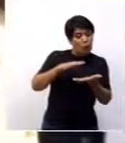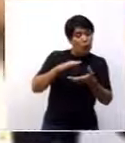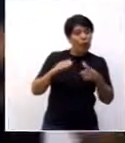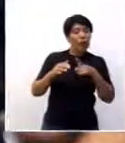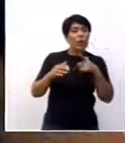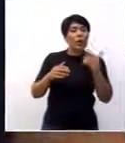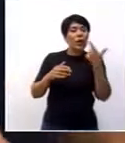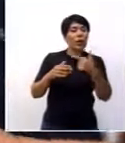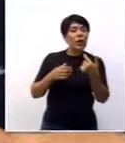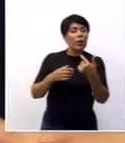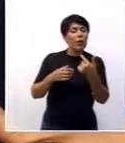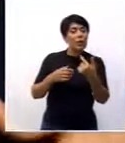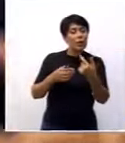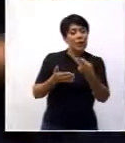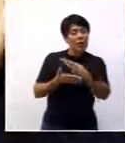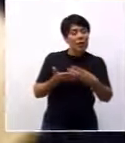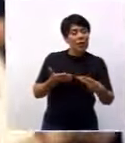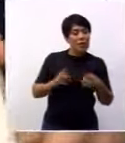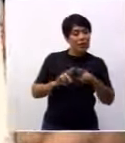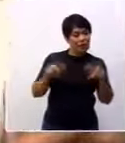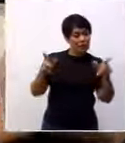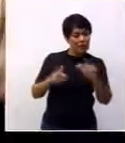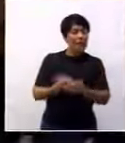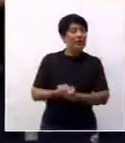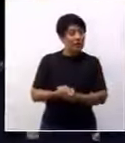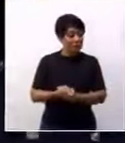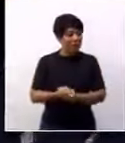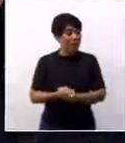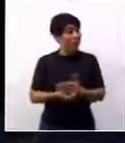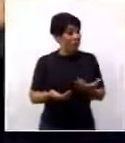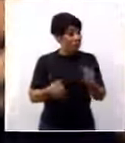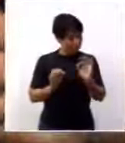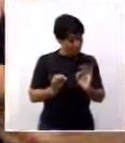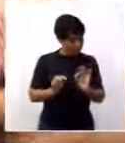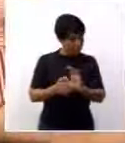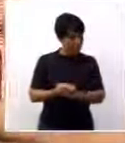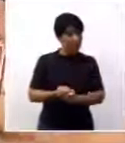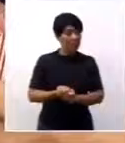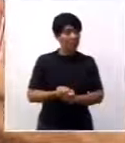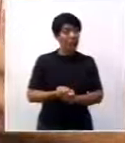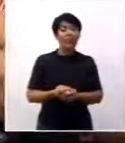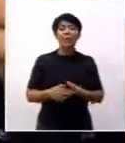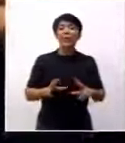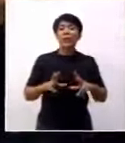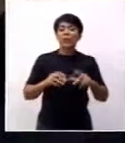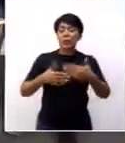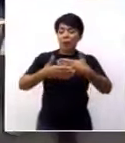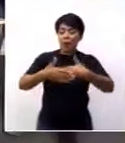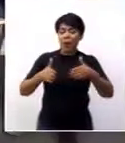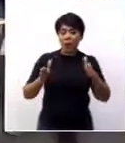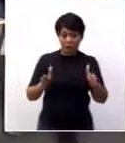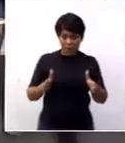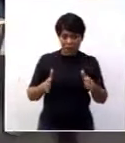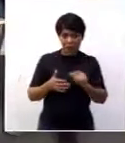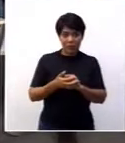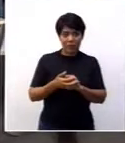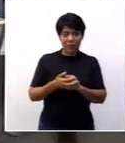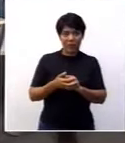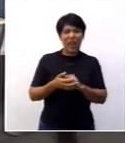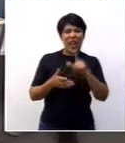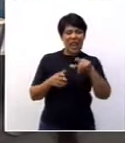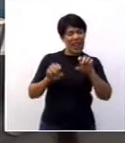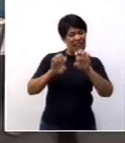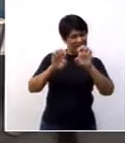outra configuração de figura geométrica, tá certo? Toda essa caixa, toda essa estrutura que nós